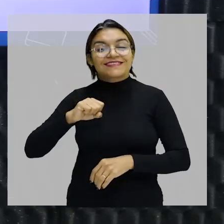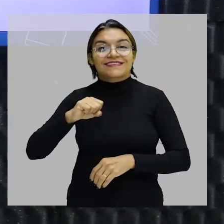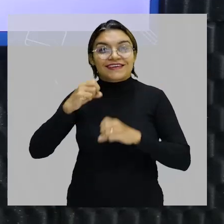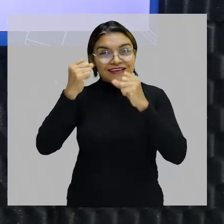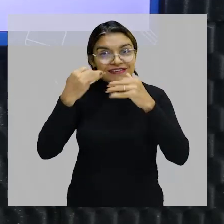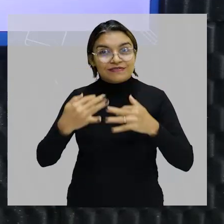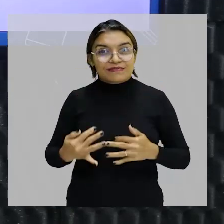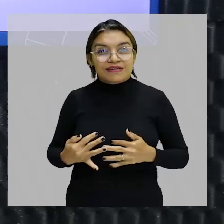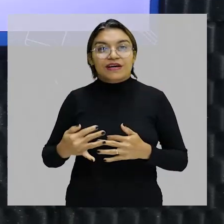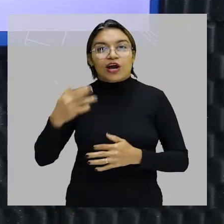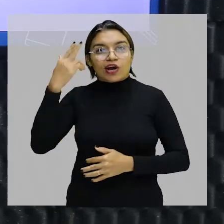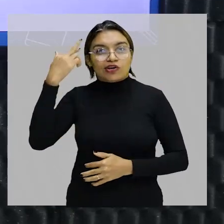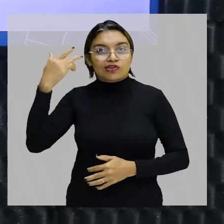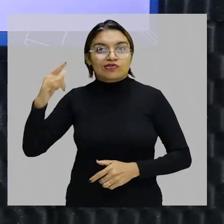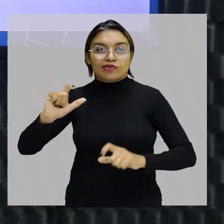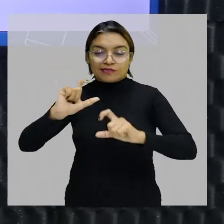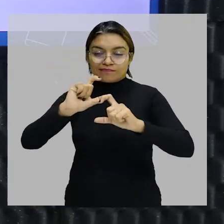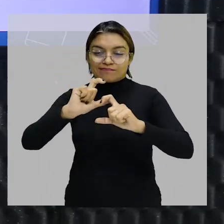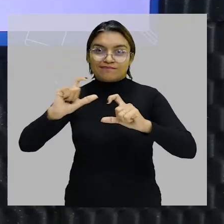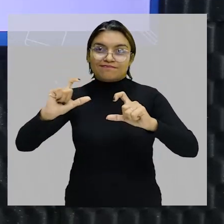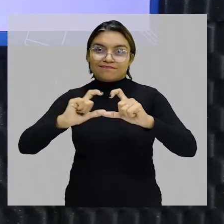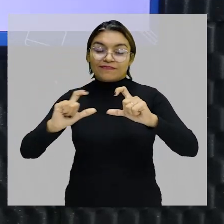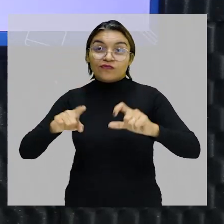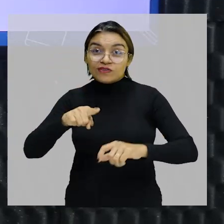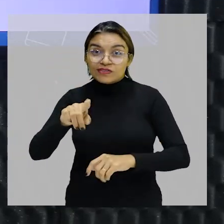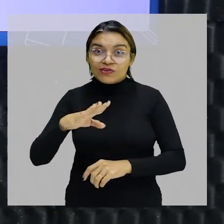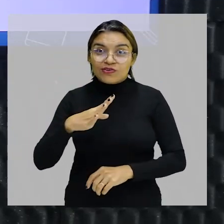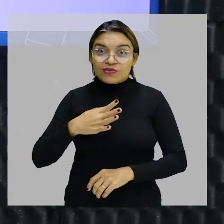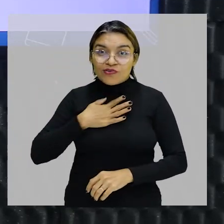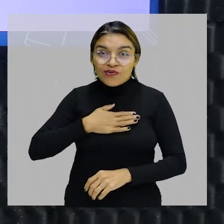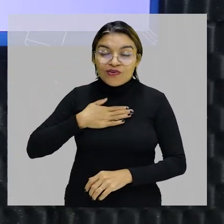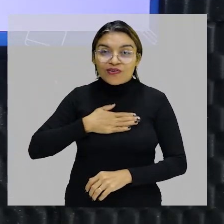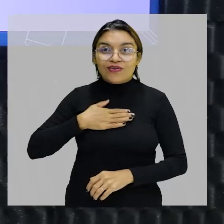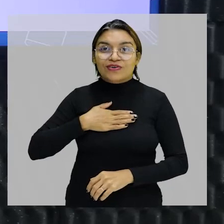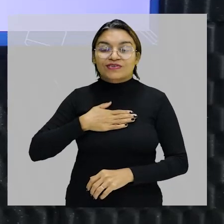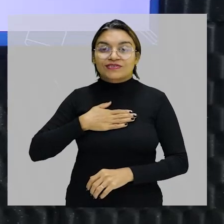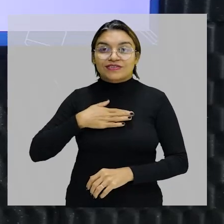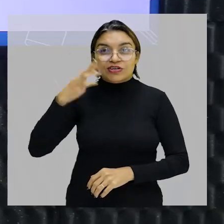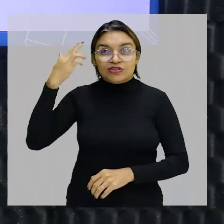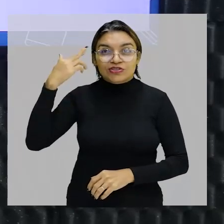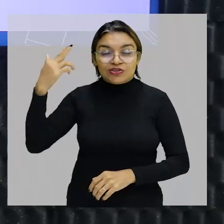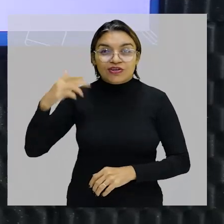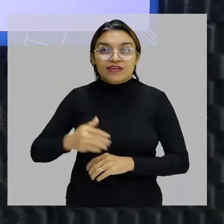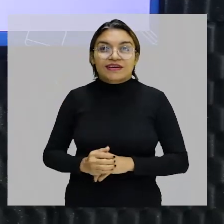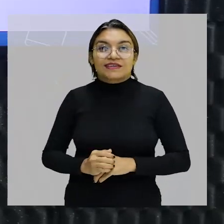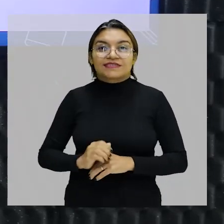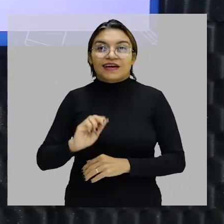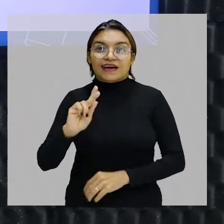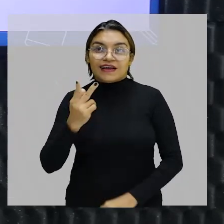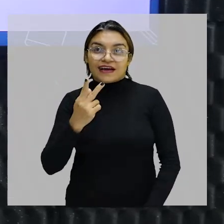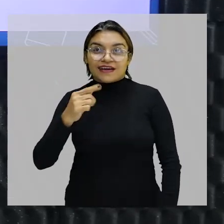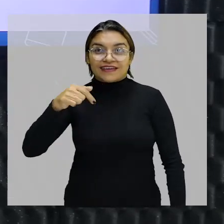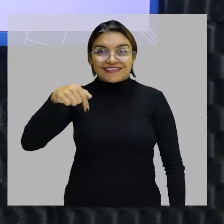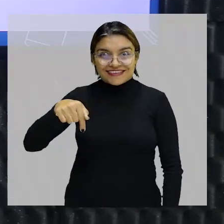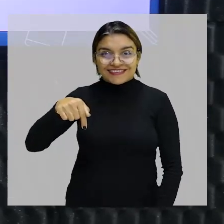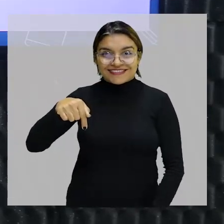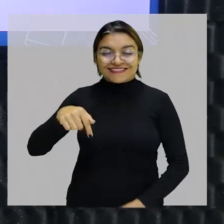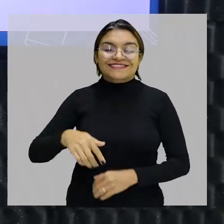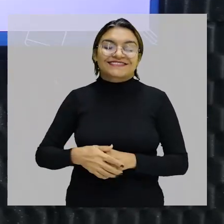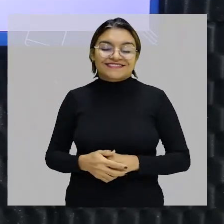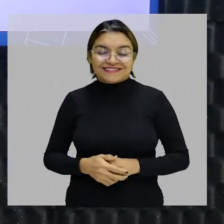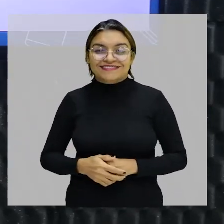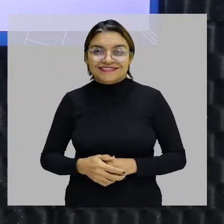as histórias em quadrinhos. Você gosta de histórias em quadrinhos, né? As famosas HQ? Pois é, vamos estar falando